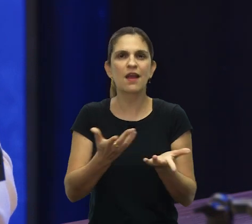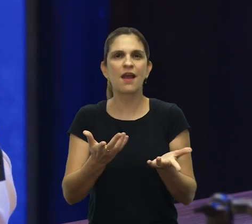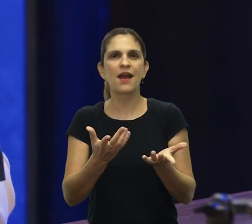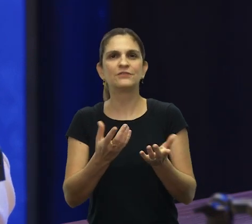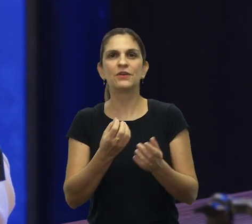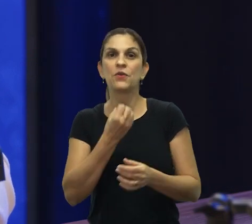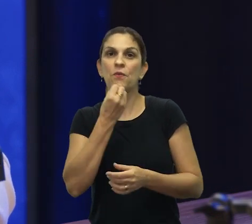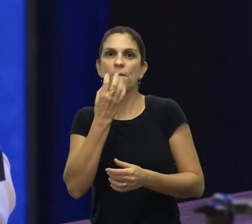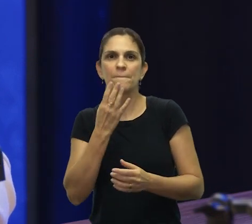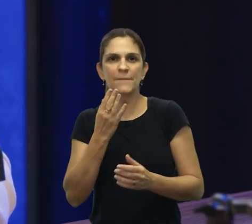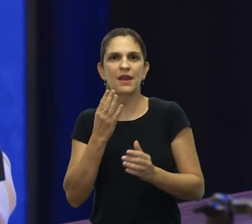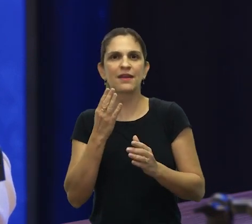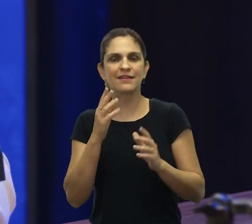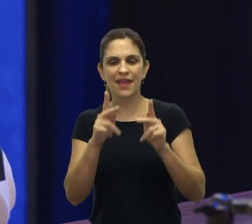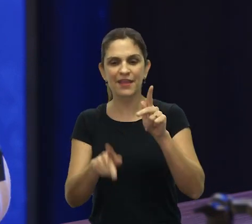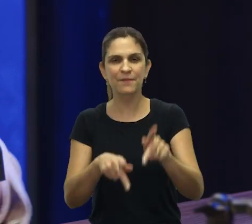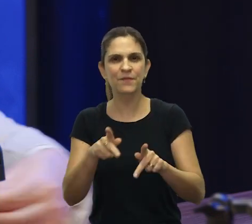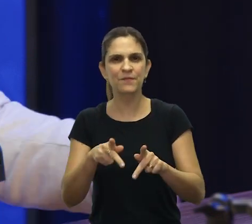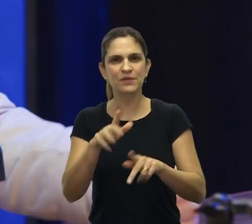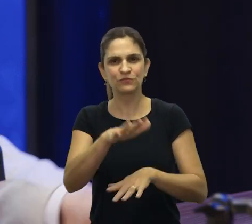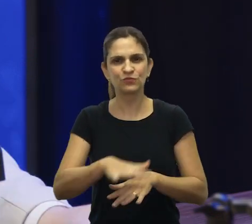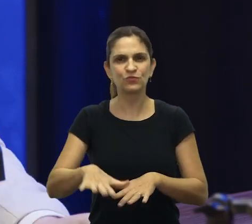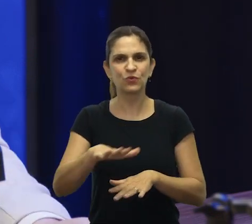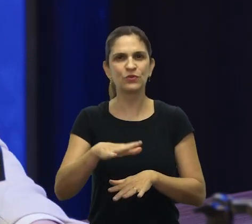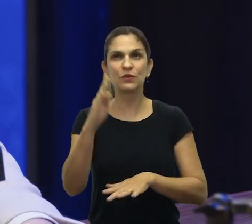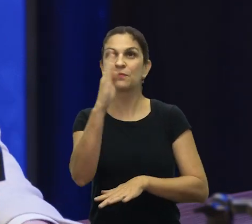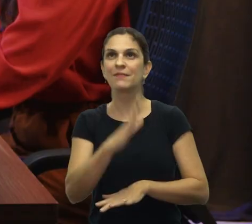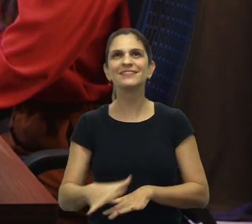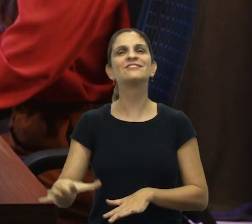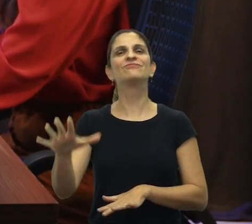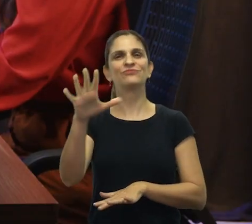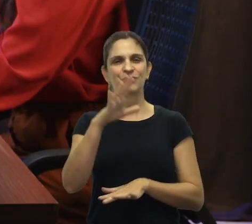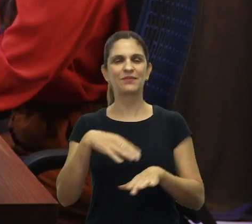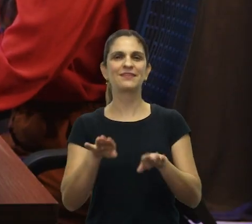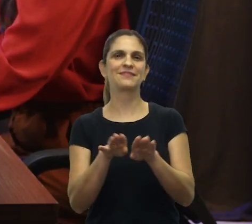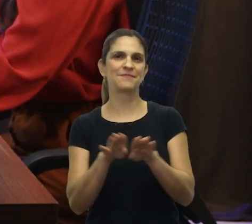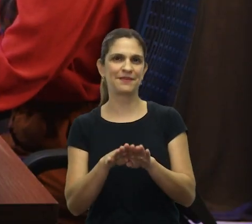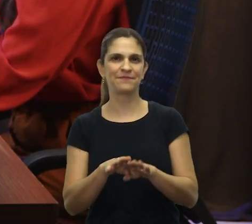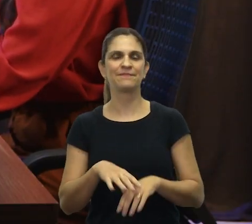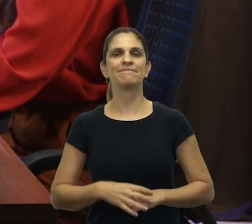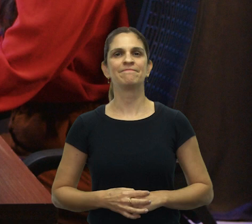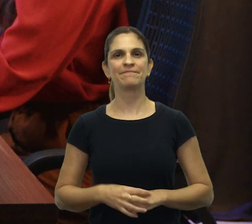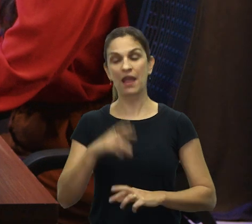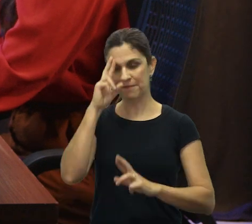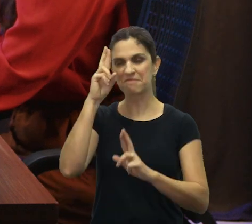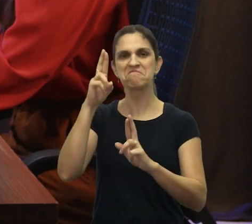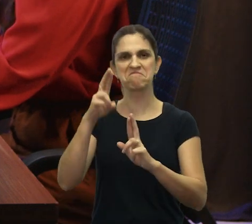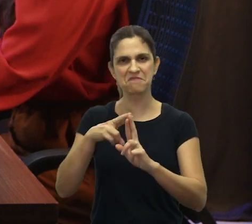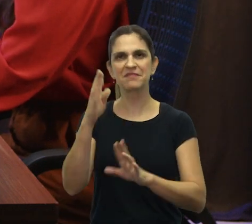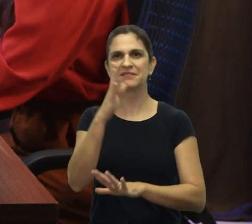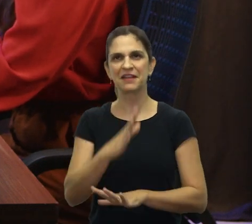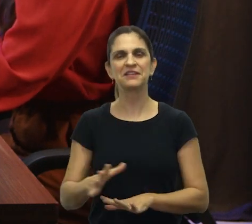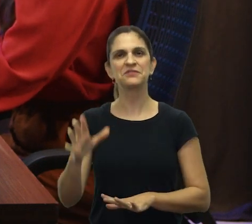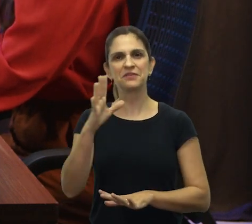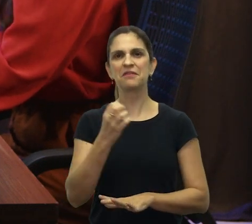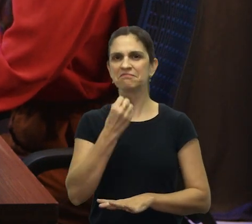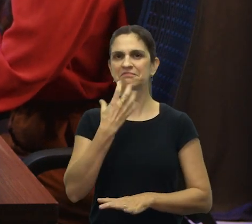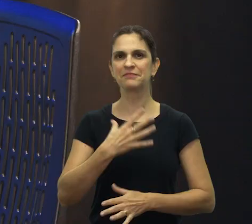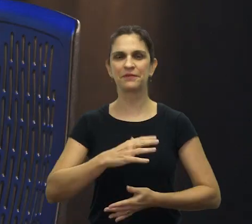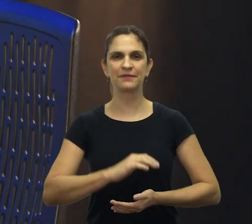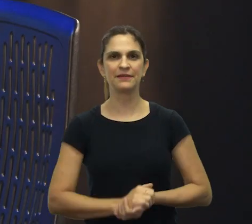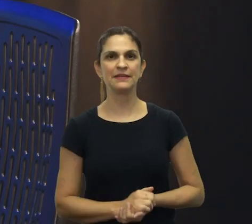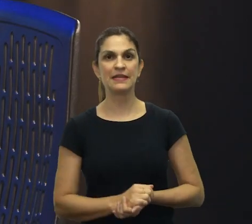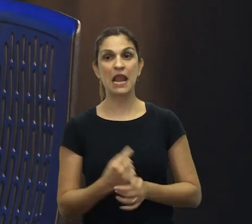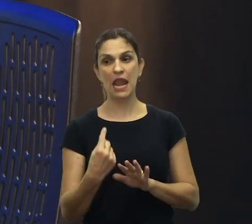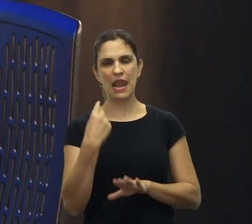fazer para a população, não só do Mato Grosso do Sul, mas do país. Virou uma referência nacional, né, vereador? E você, lá no início,